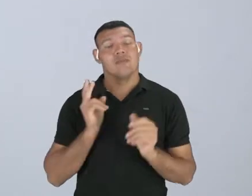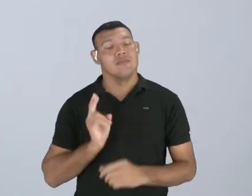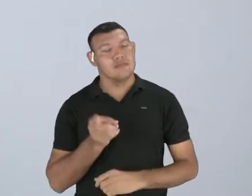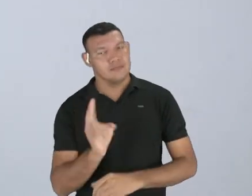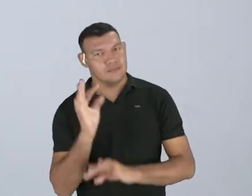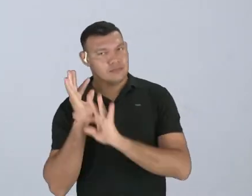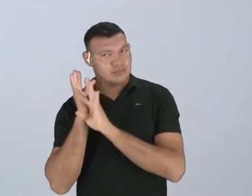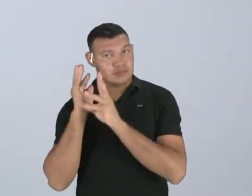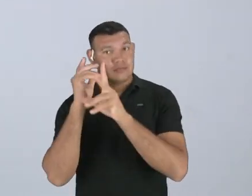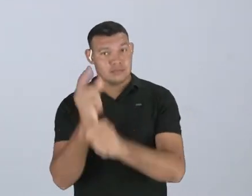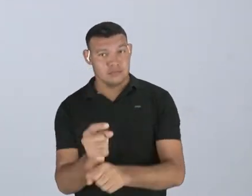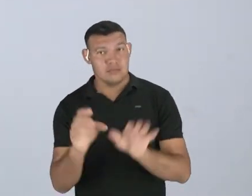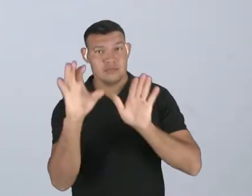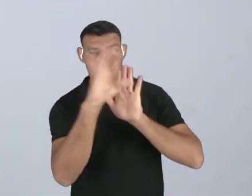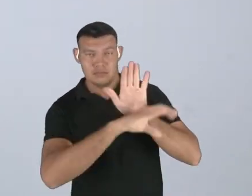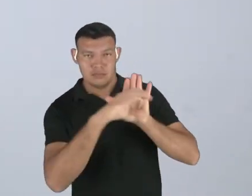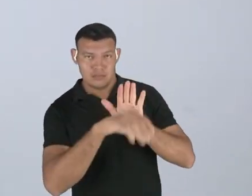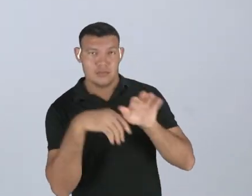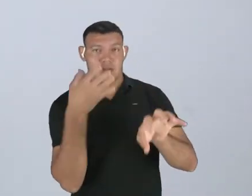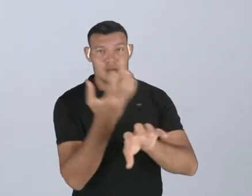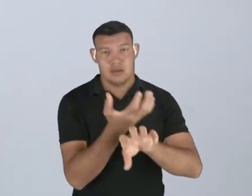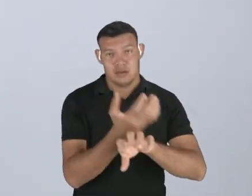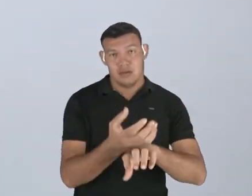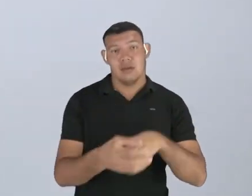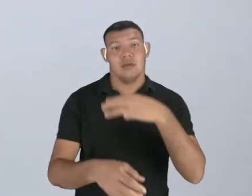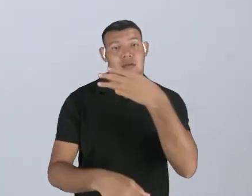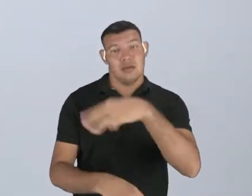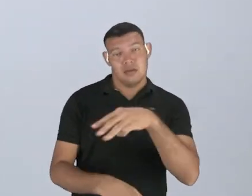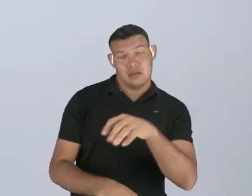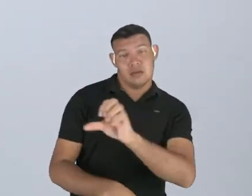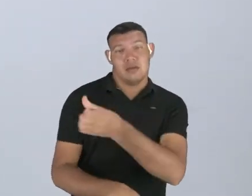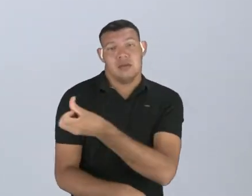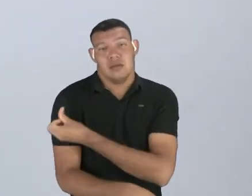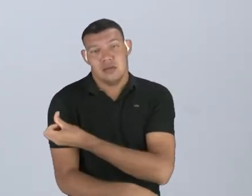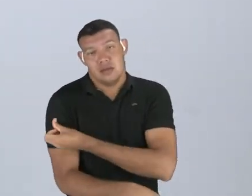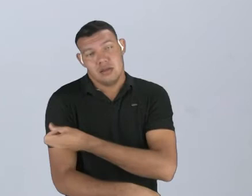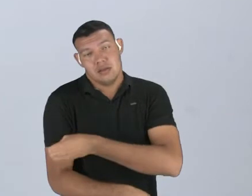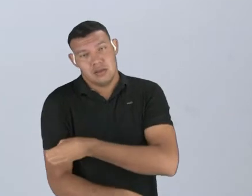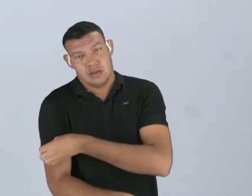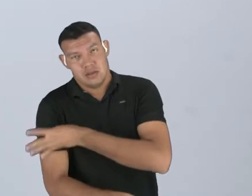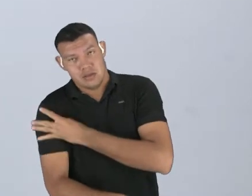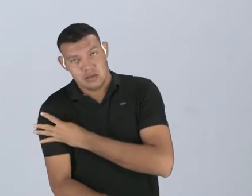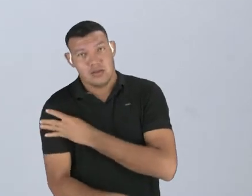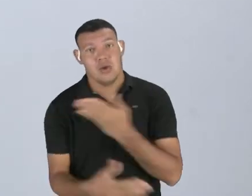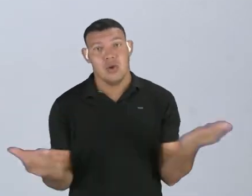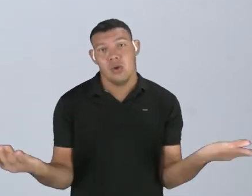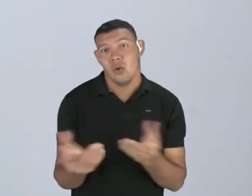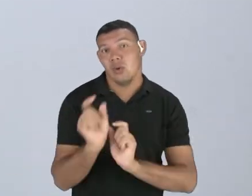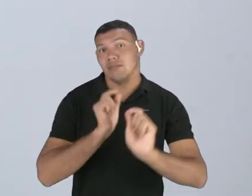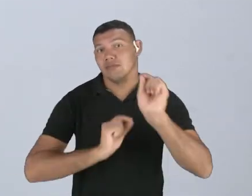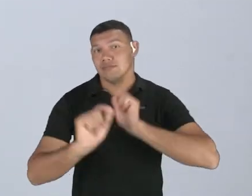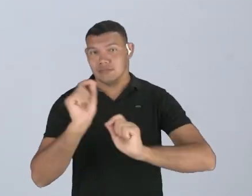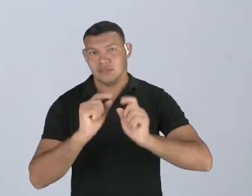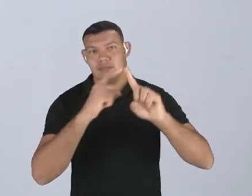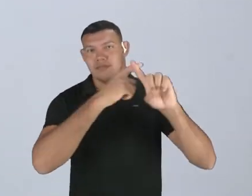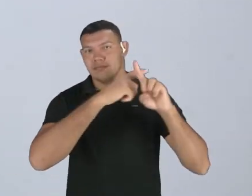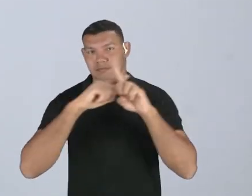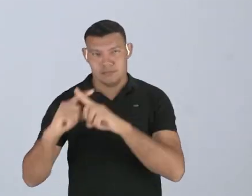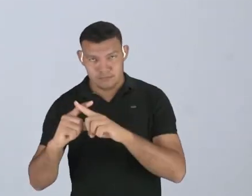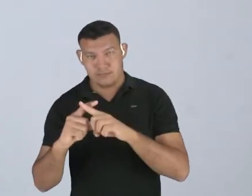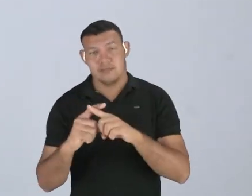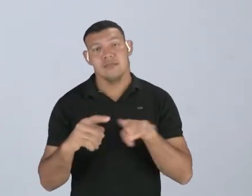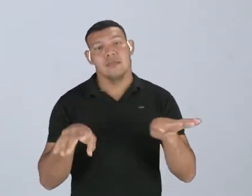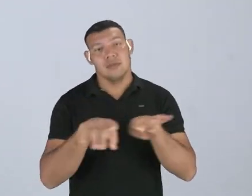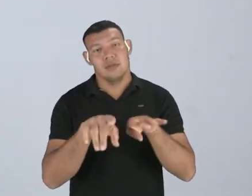nossas revisões dos conteúdos de matemática do 6º ano do ensino fundamental. Hoje nós vamos falar um pouco de